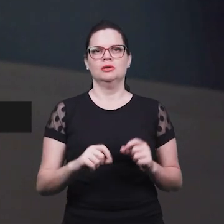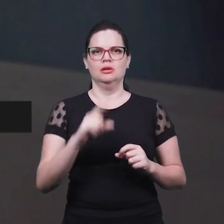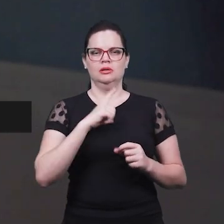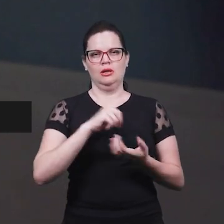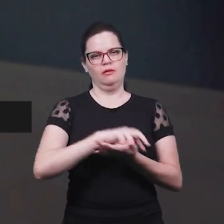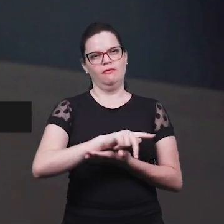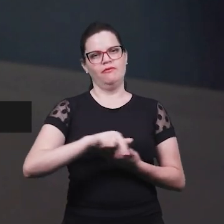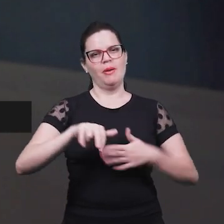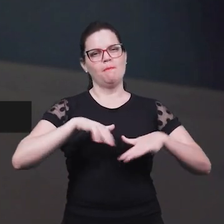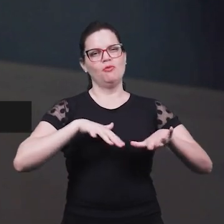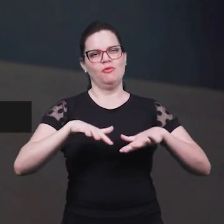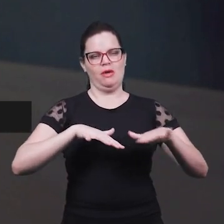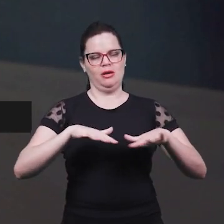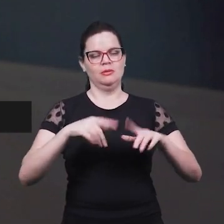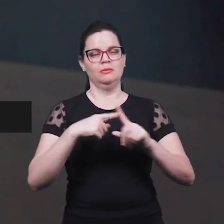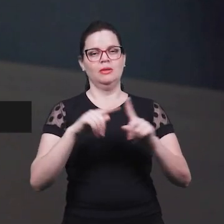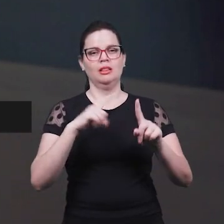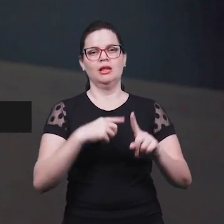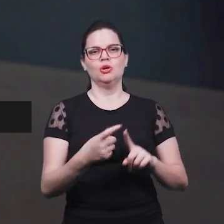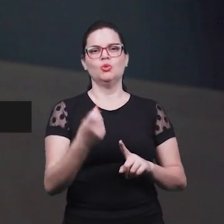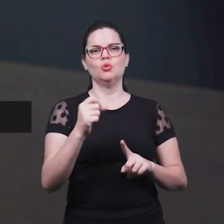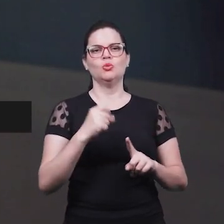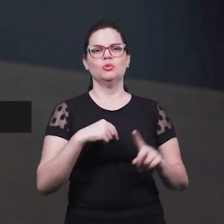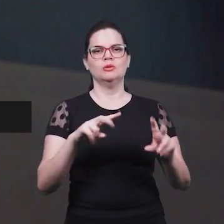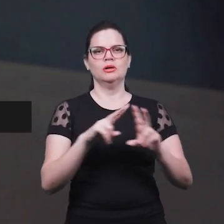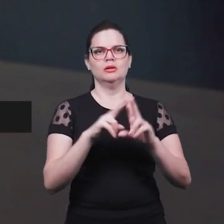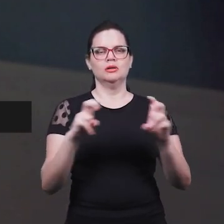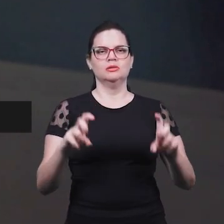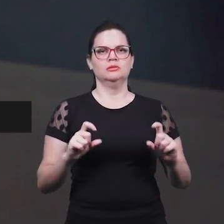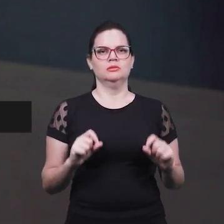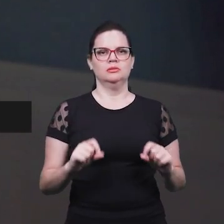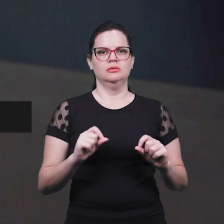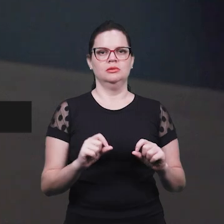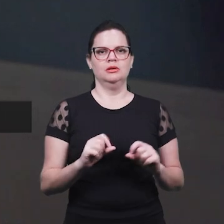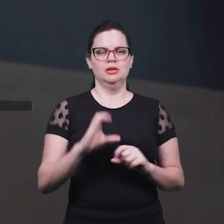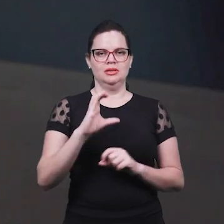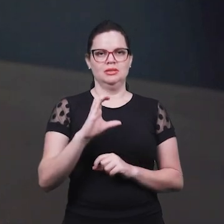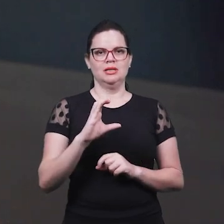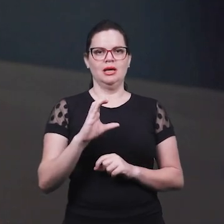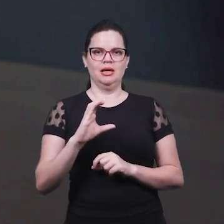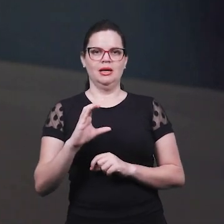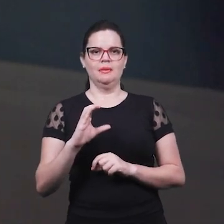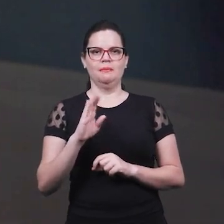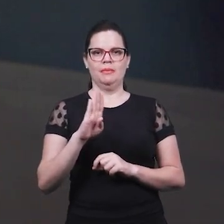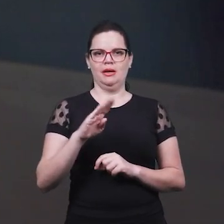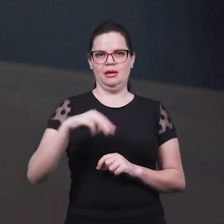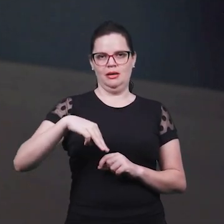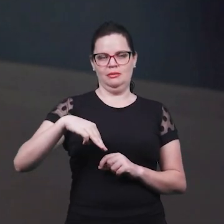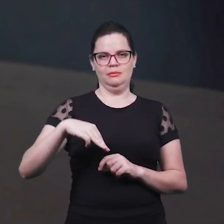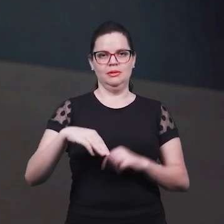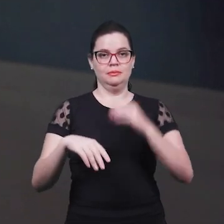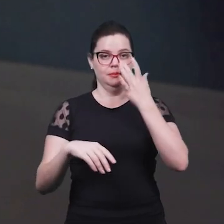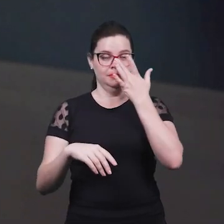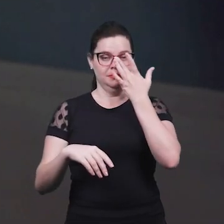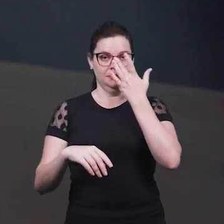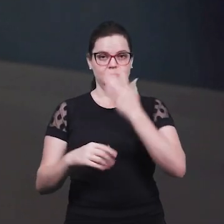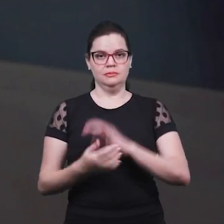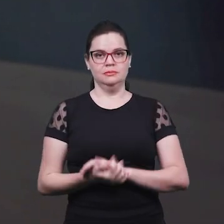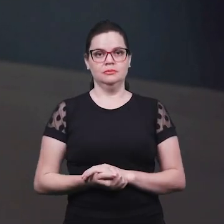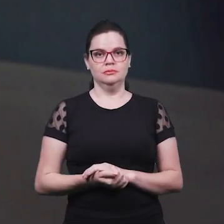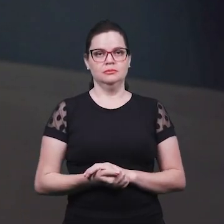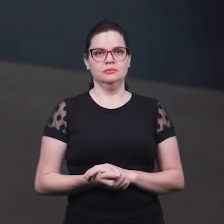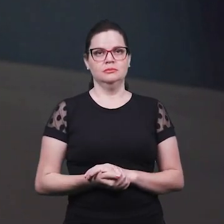vários movimentos, mas tem um movimento que é capitaneado aí pela CVM e a Planejar, que é